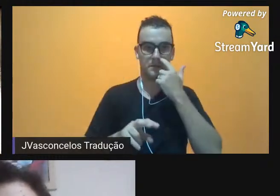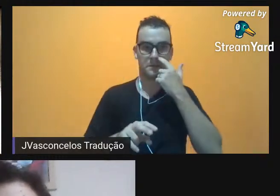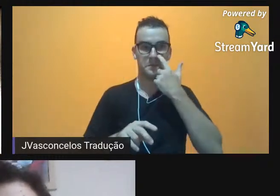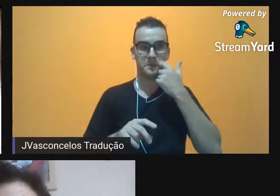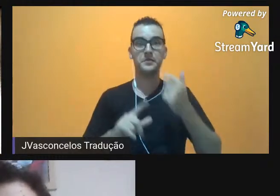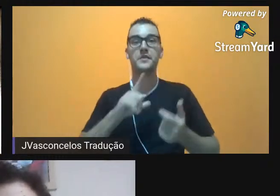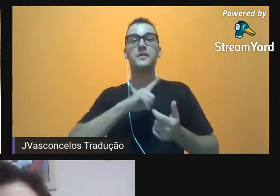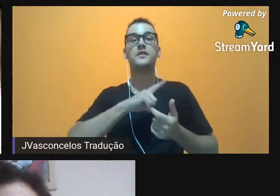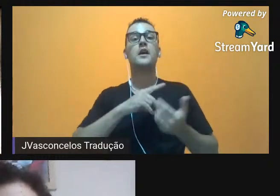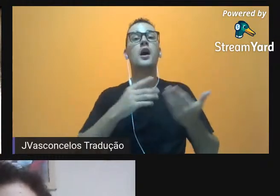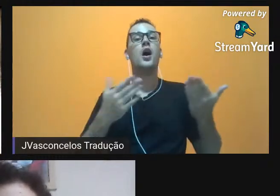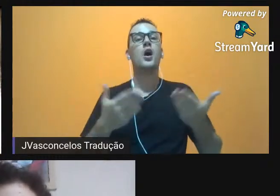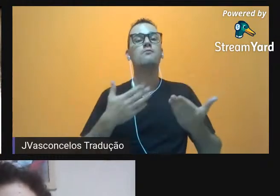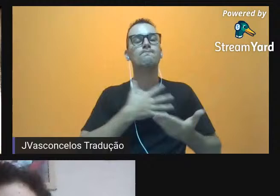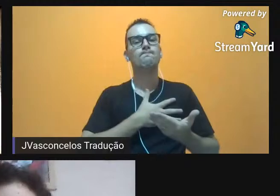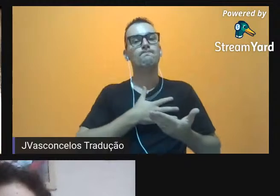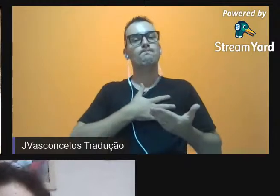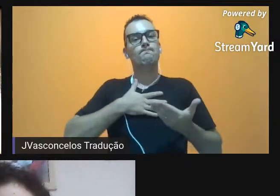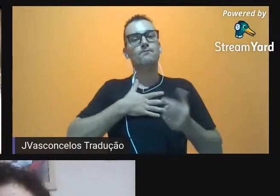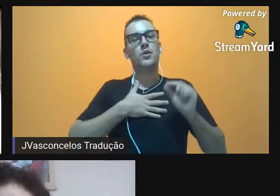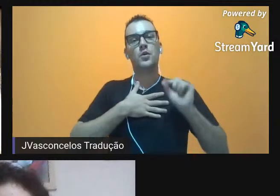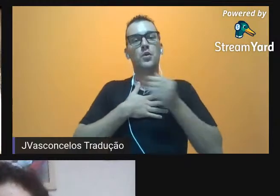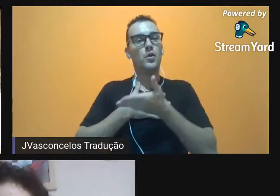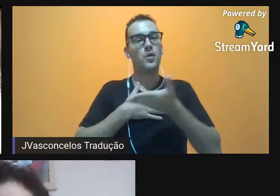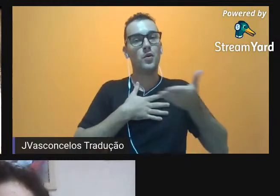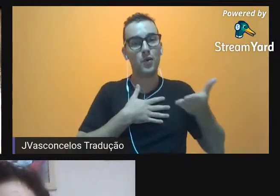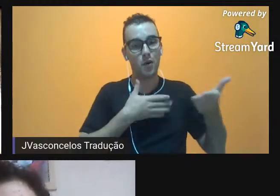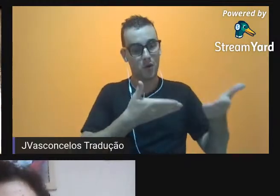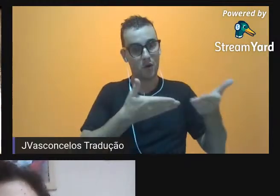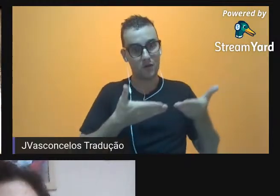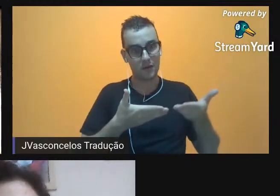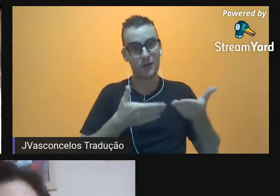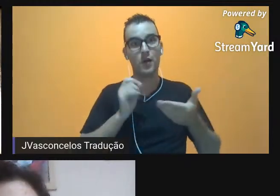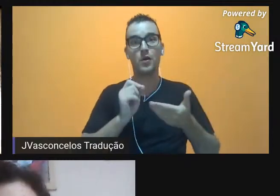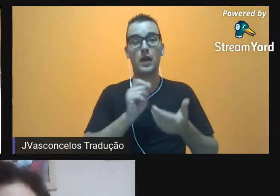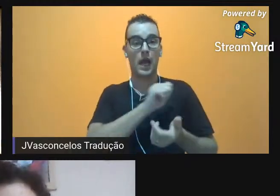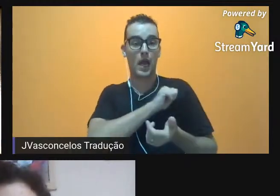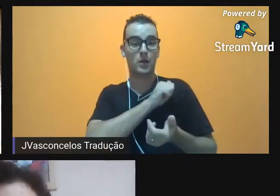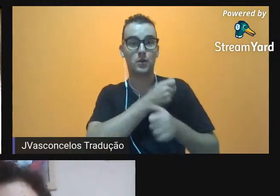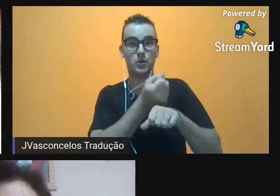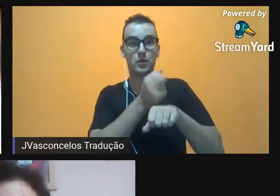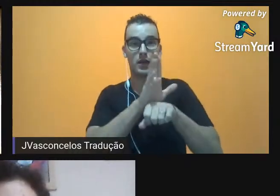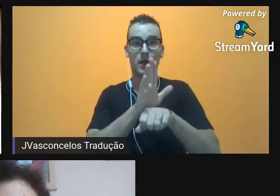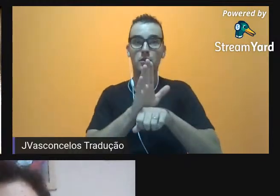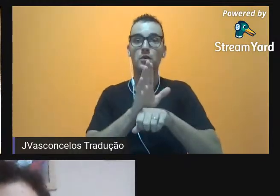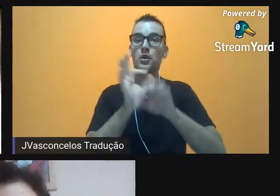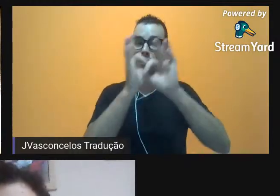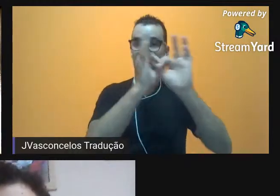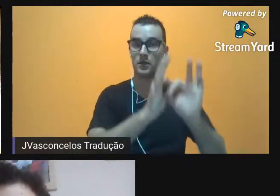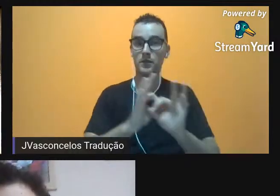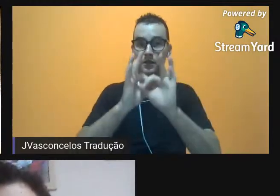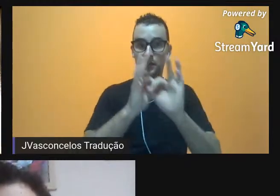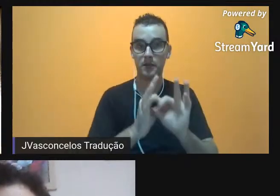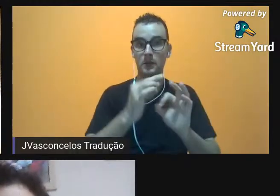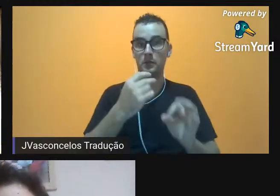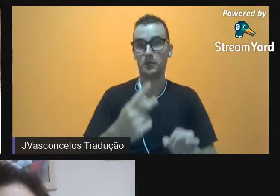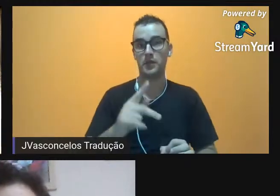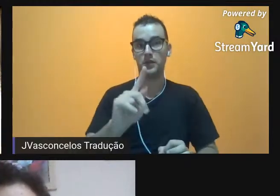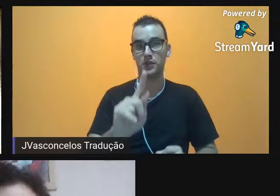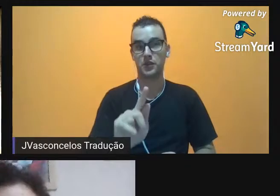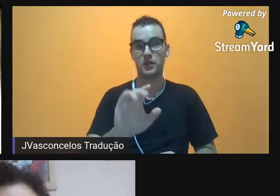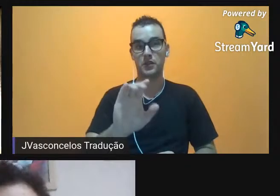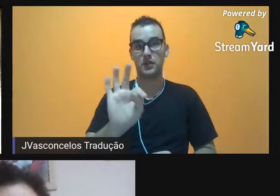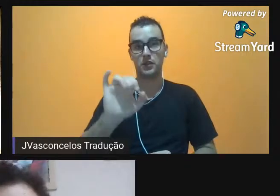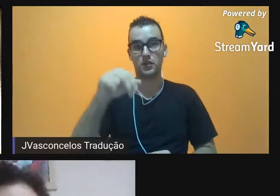a satisfação de ter como nossa convidada a doutoranda em Ciências, Tecnologias e Inclusão pela Universidade Federal